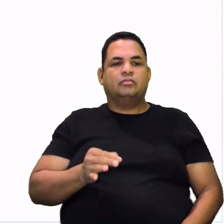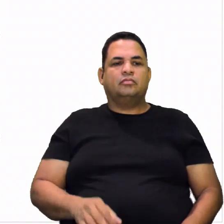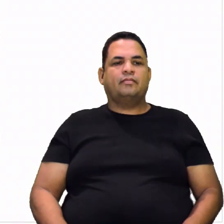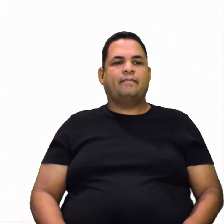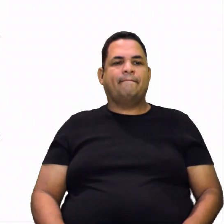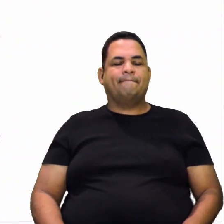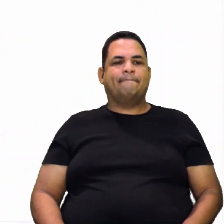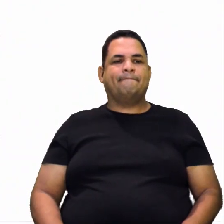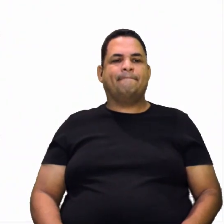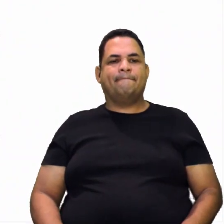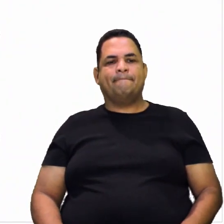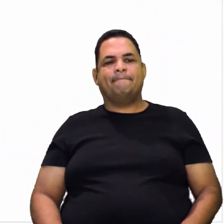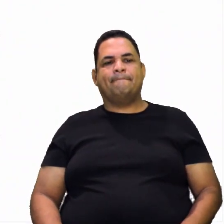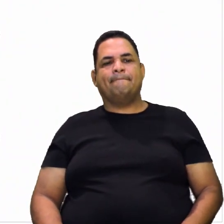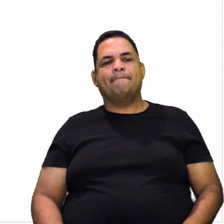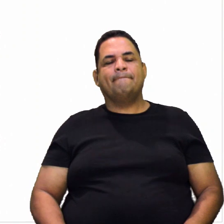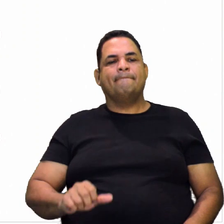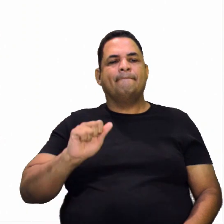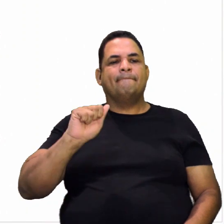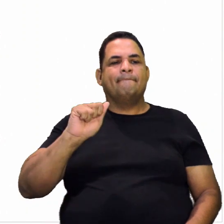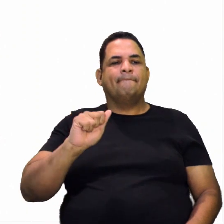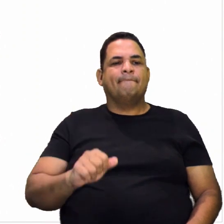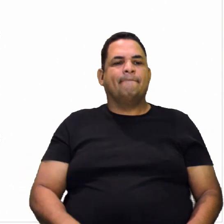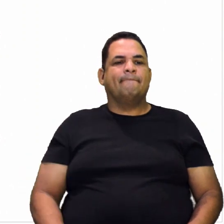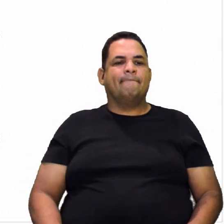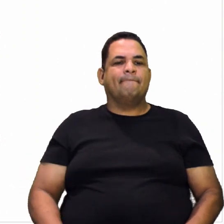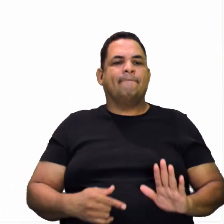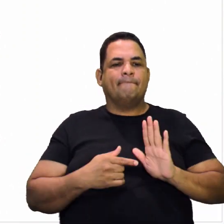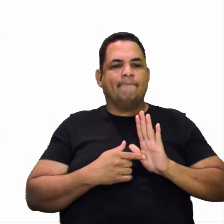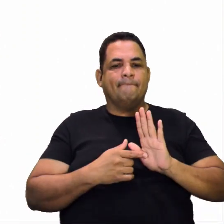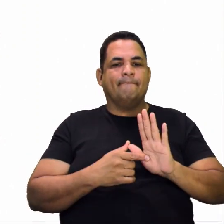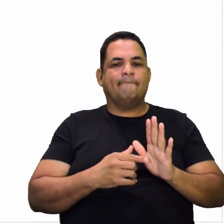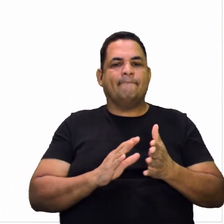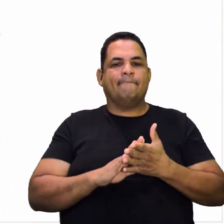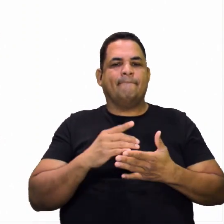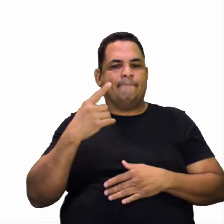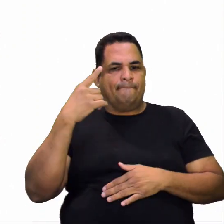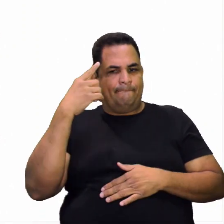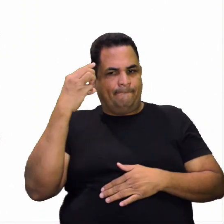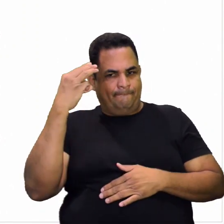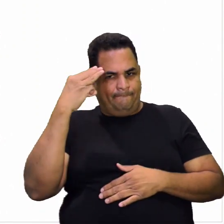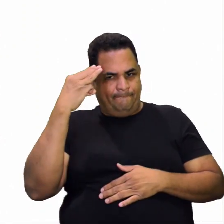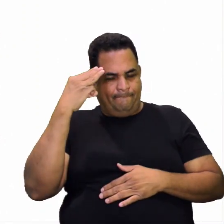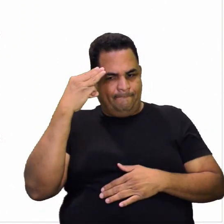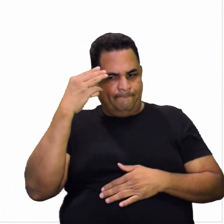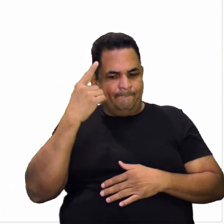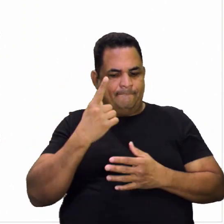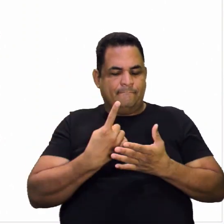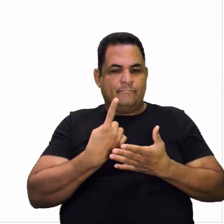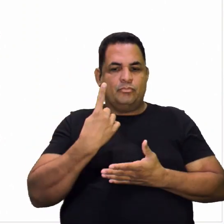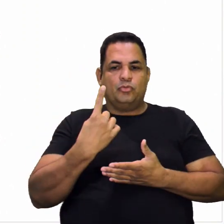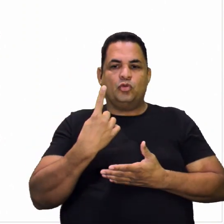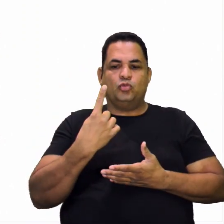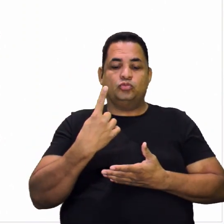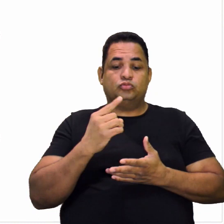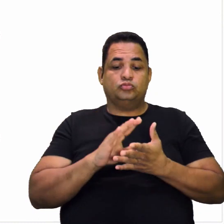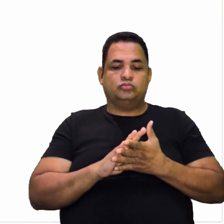lá. Letra A. São representantes de uma mentalidade